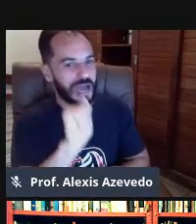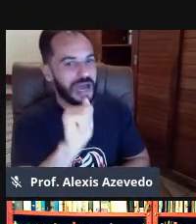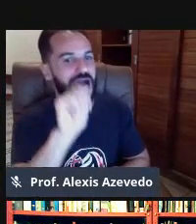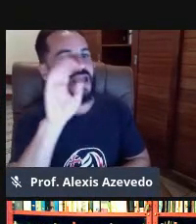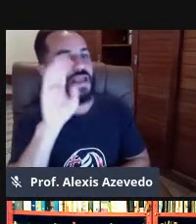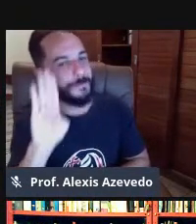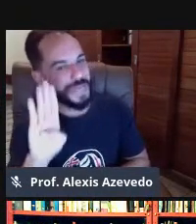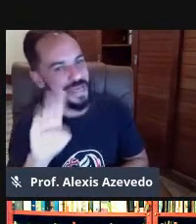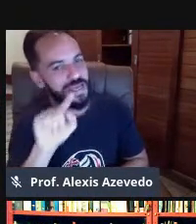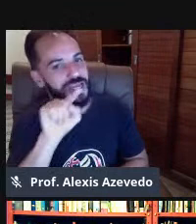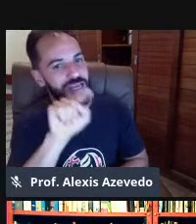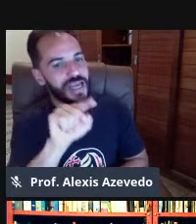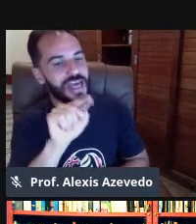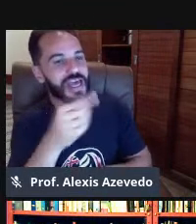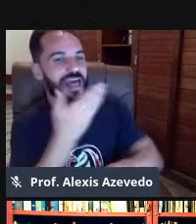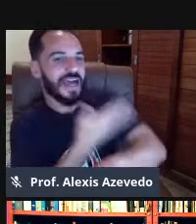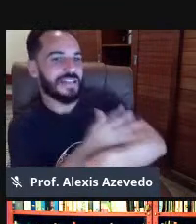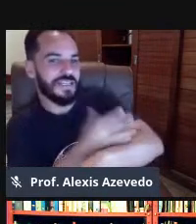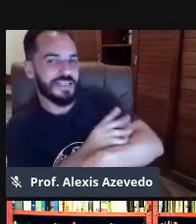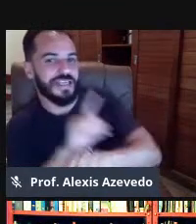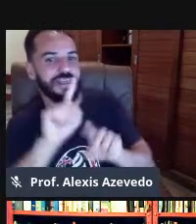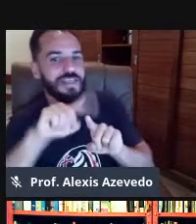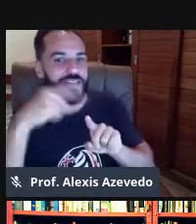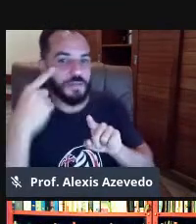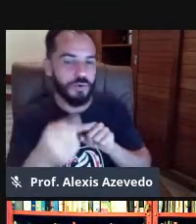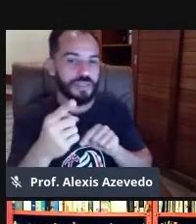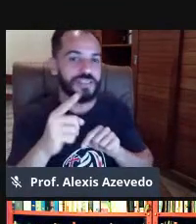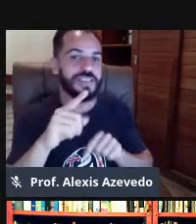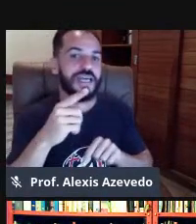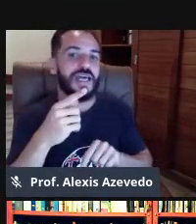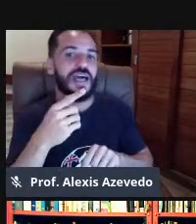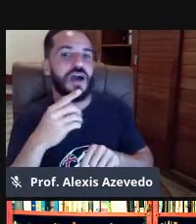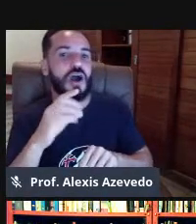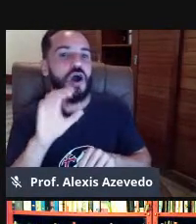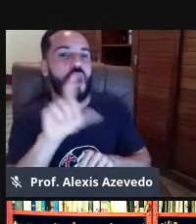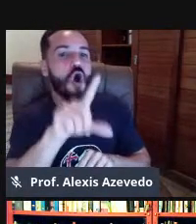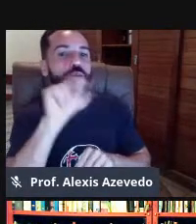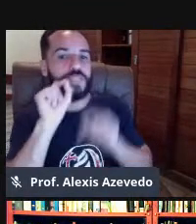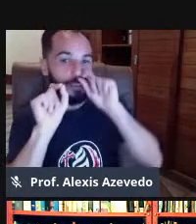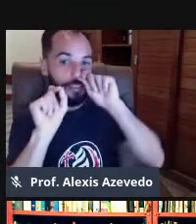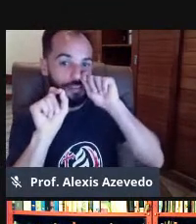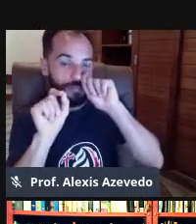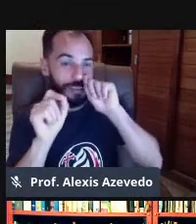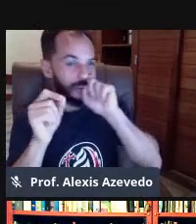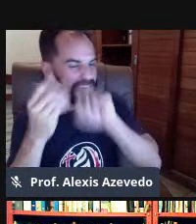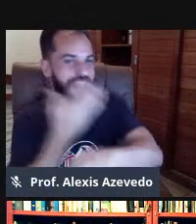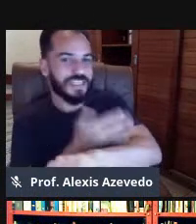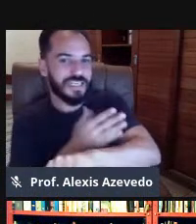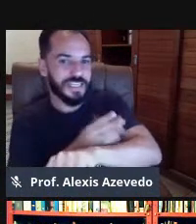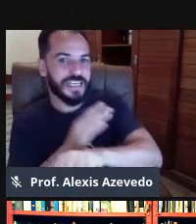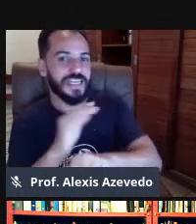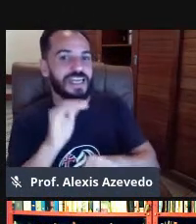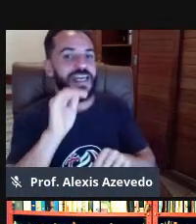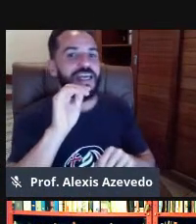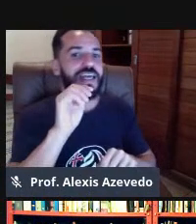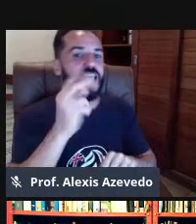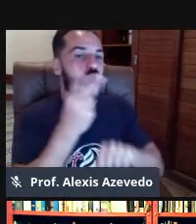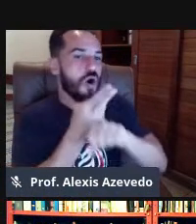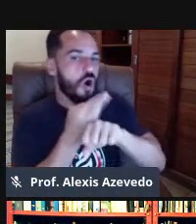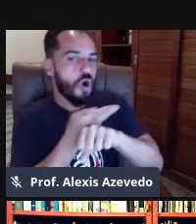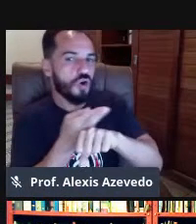Né? E do lado de cá, como eu mostrava antes, em roxo, para mostrar que ela tem uma sequência, né, as